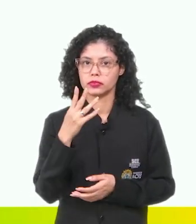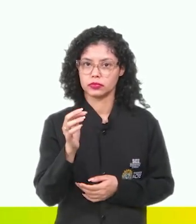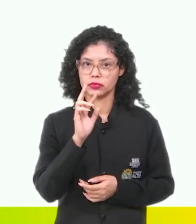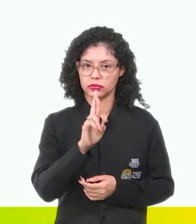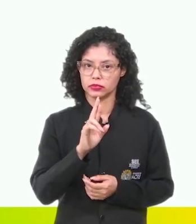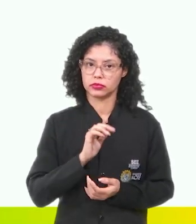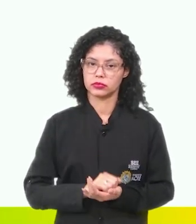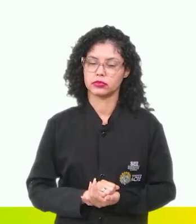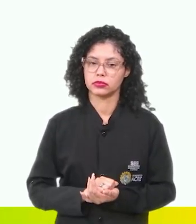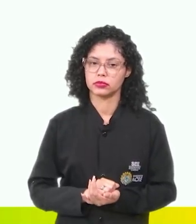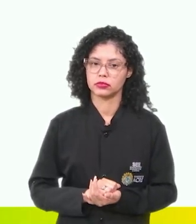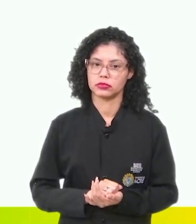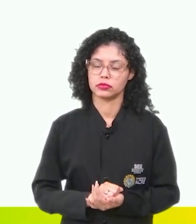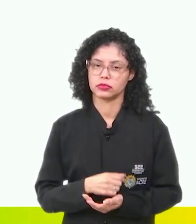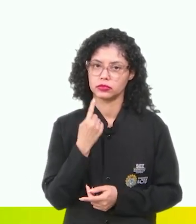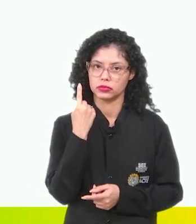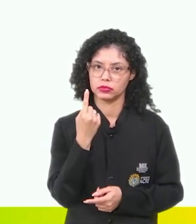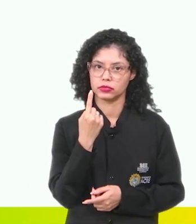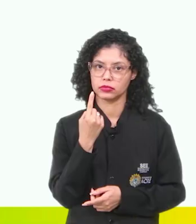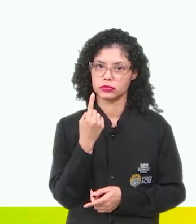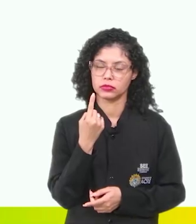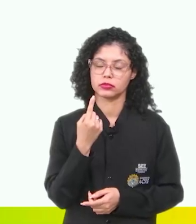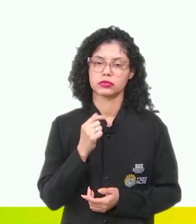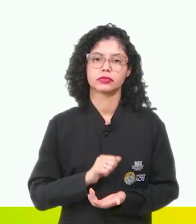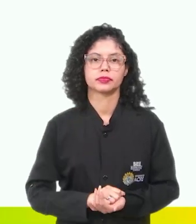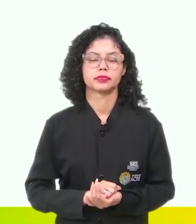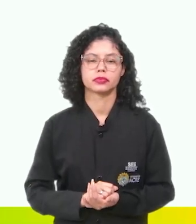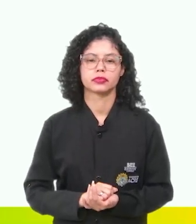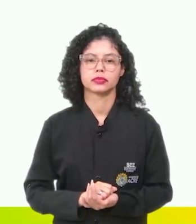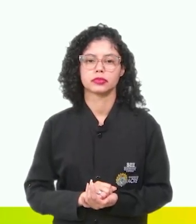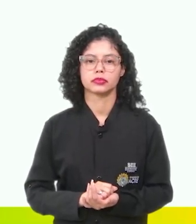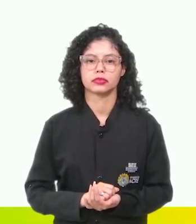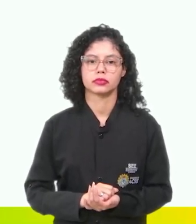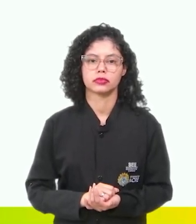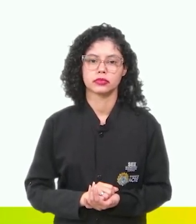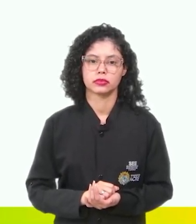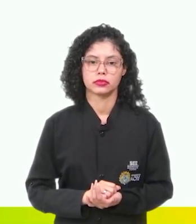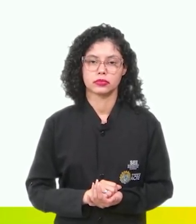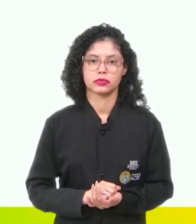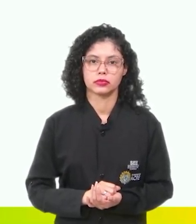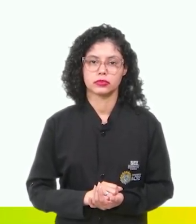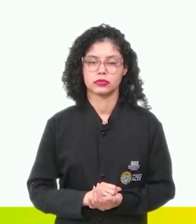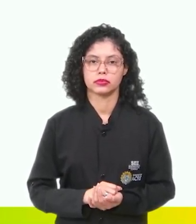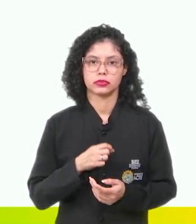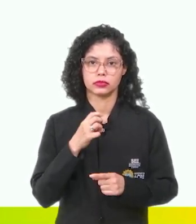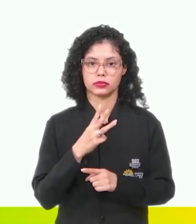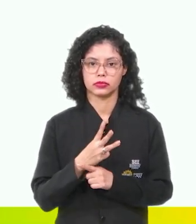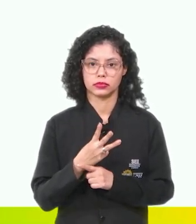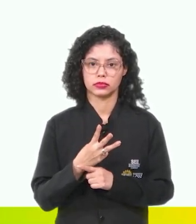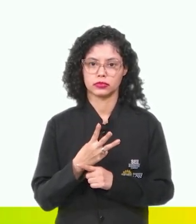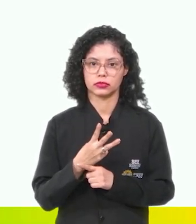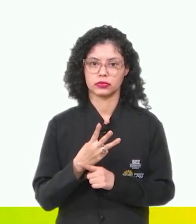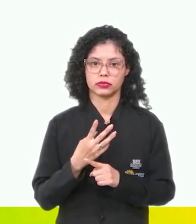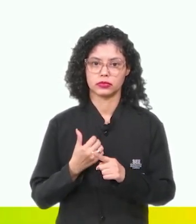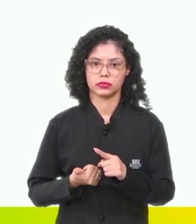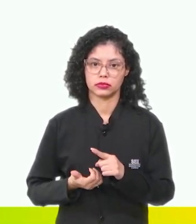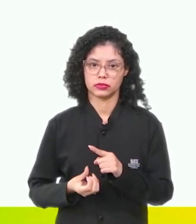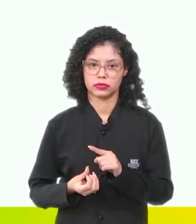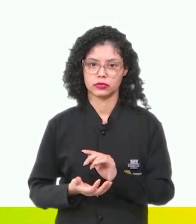tá aparecendo? 1. Olha só. Isso dá o quê? 3 sobre